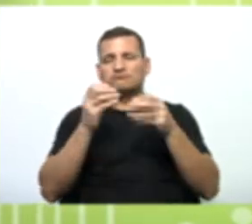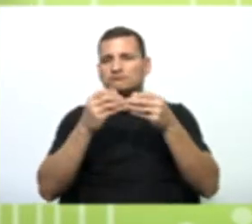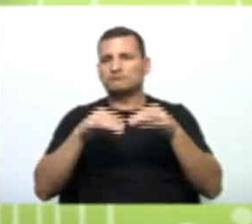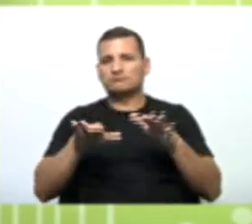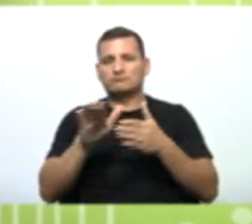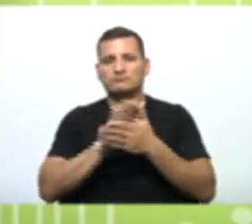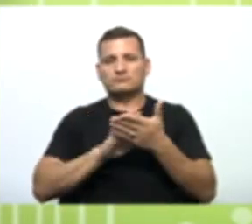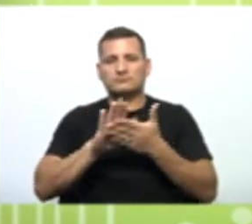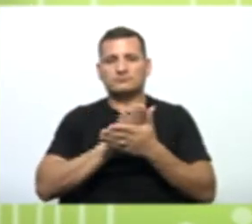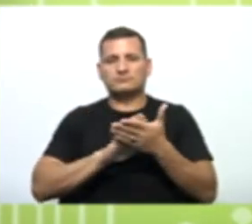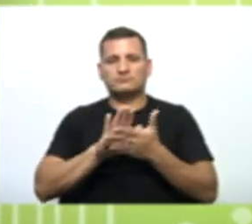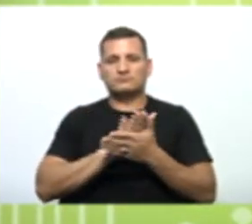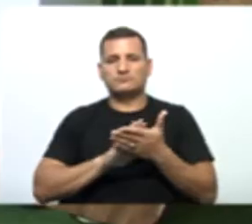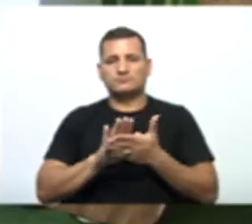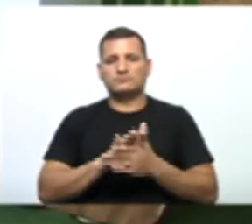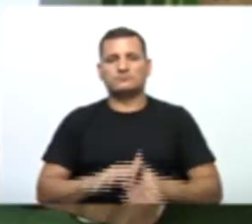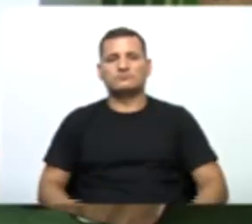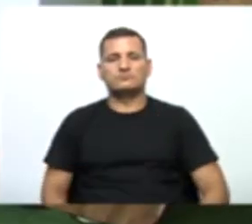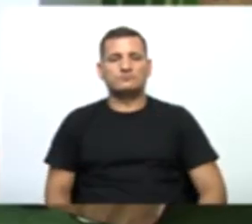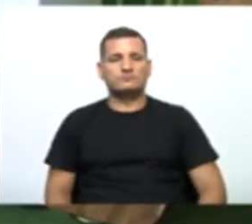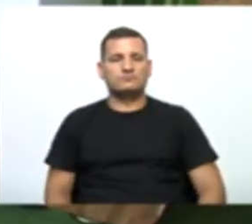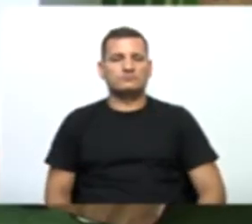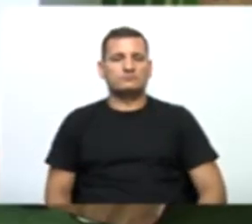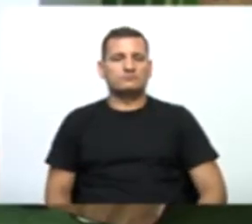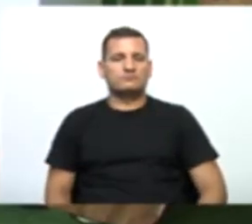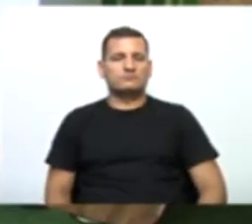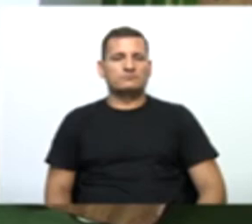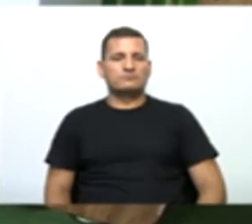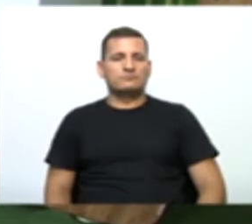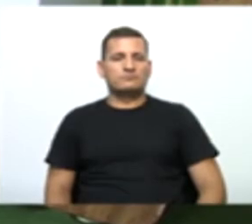afetada nesse sentido, né? Ficou Exatamente. um pouco mais harmonioso.